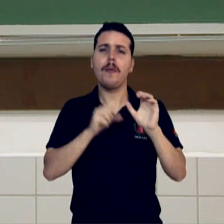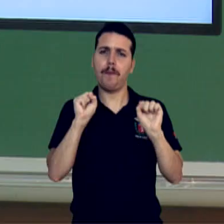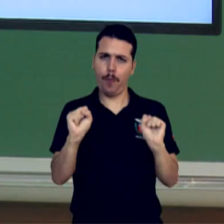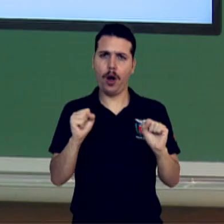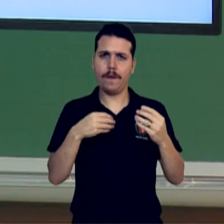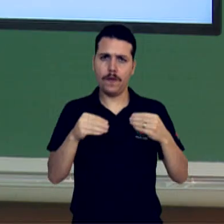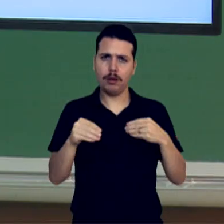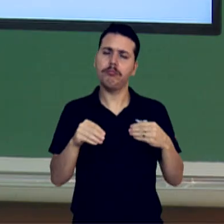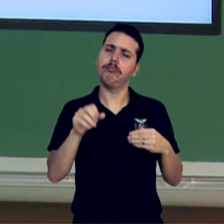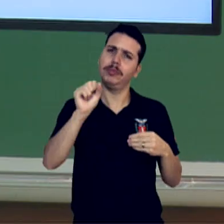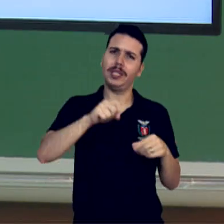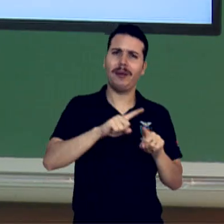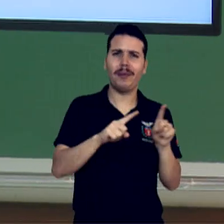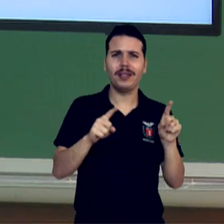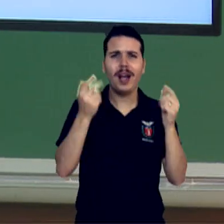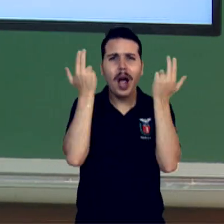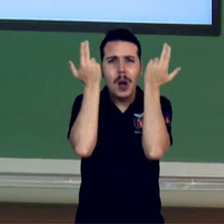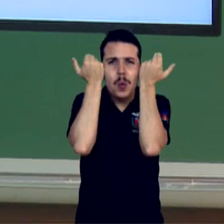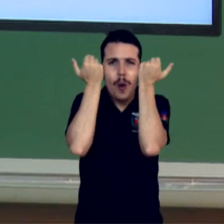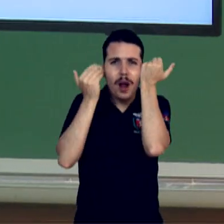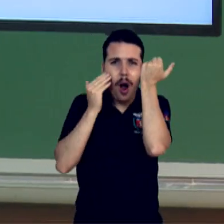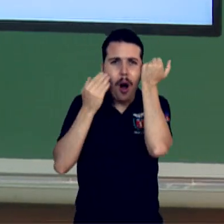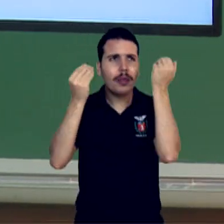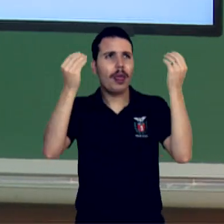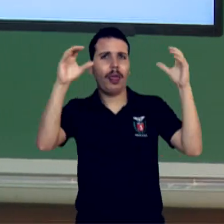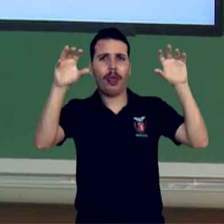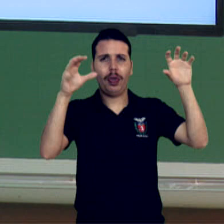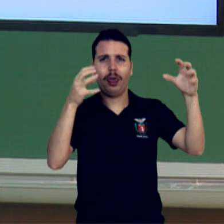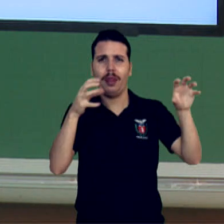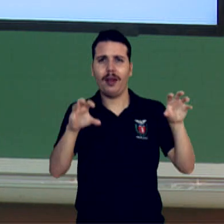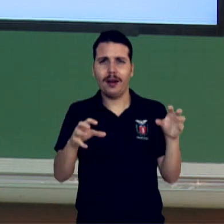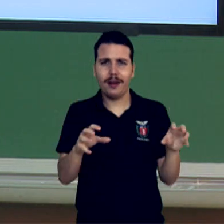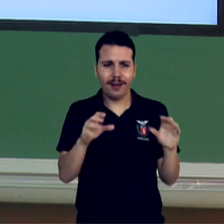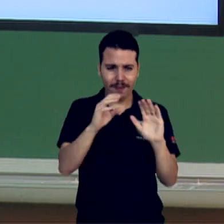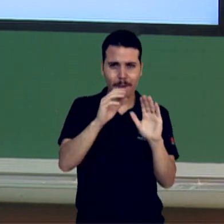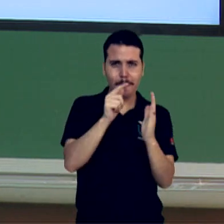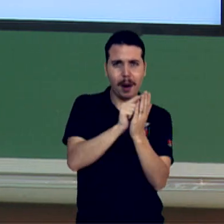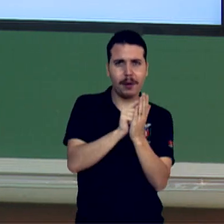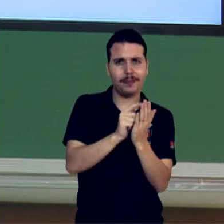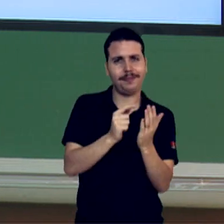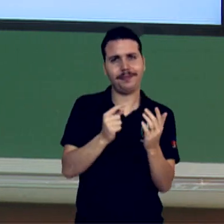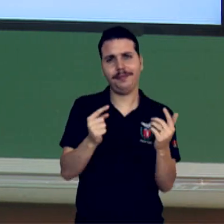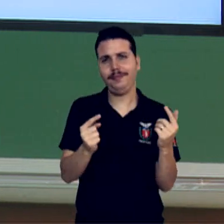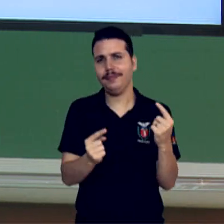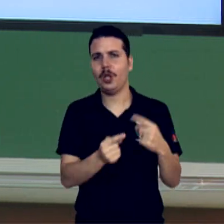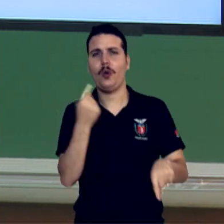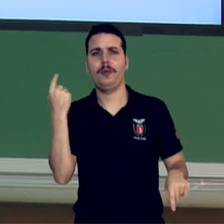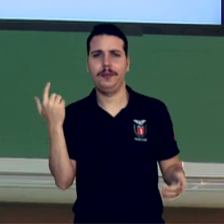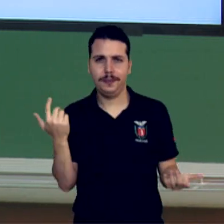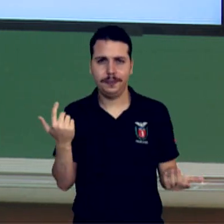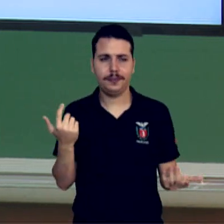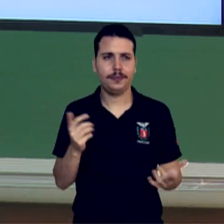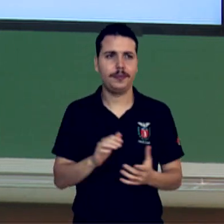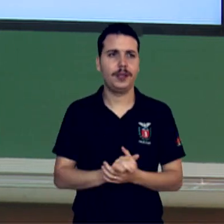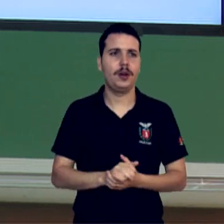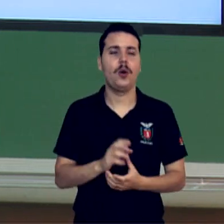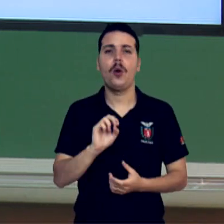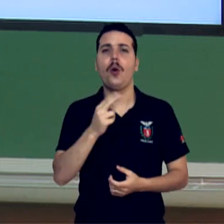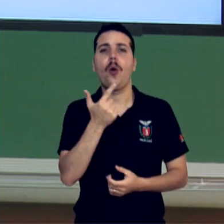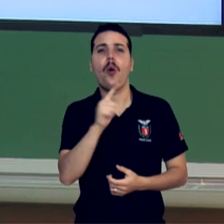flexível? Pode, mas coelhos cor-de-rosa não cabe no currículo, tá? E outras coisas assim que